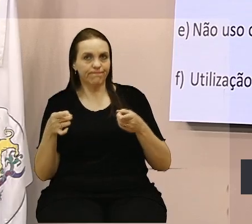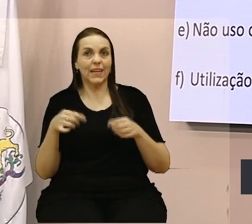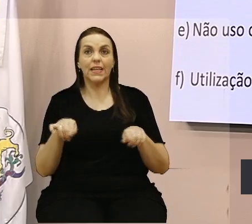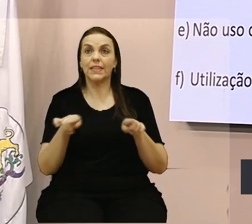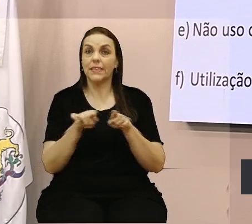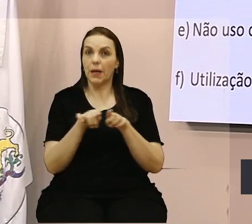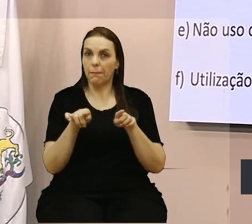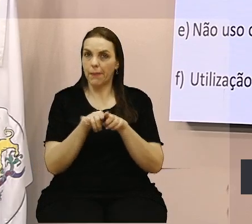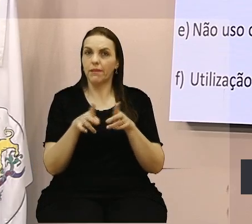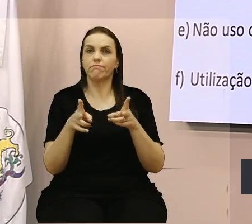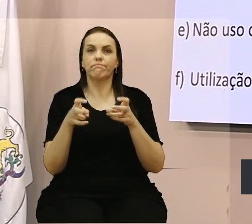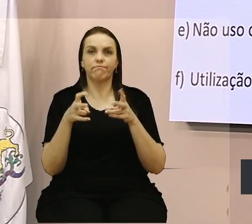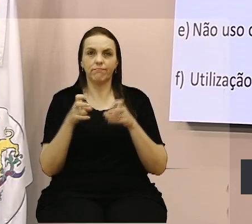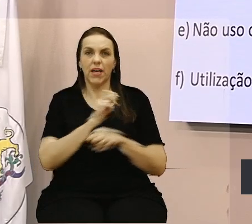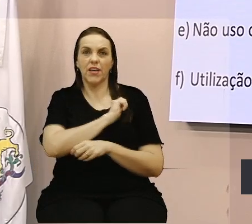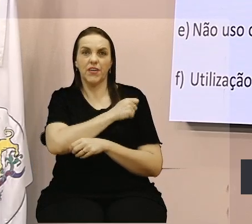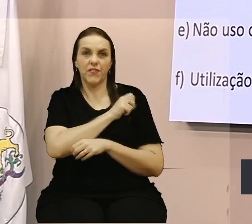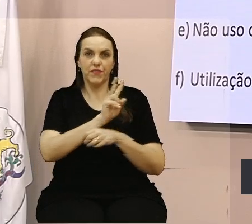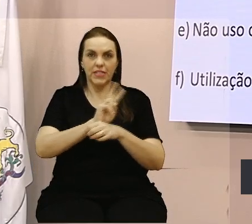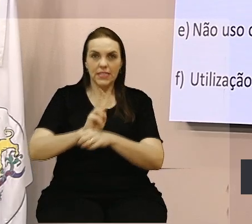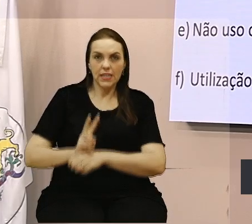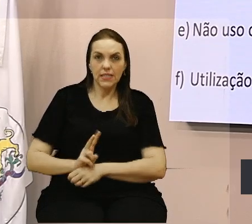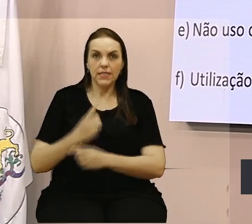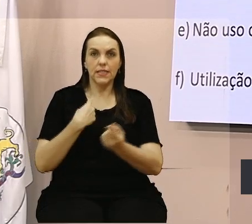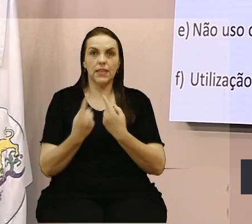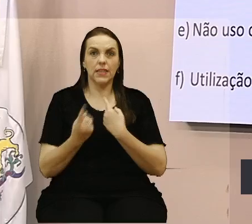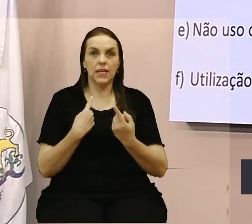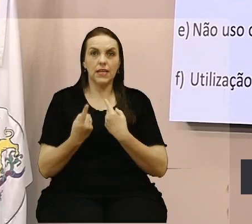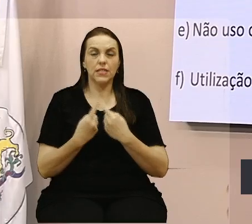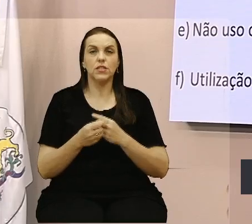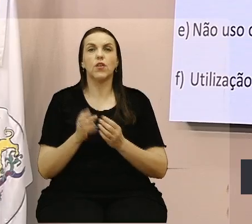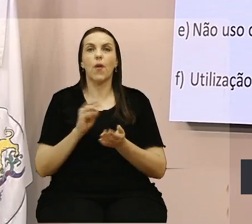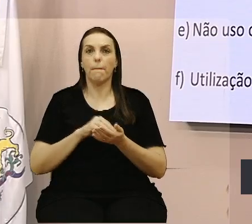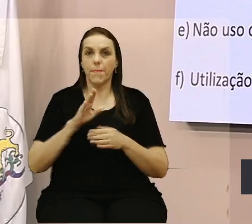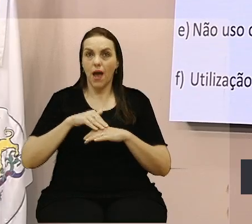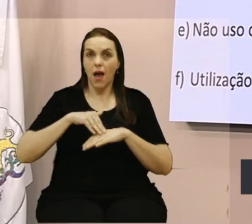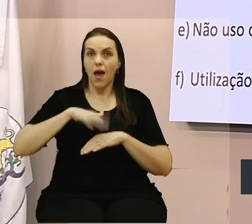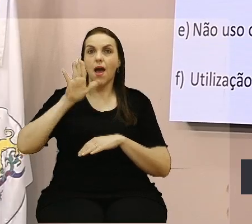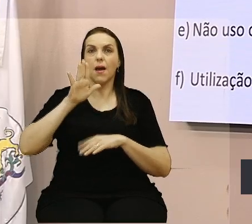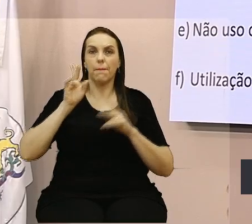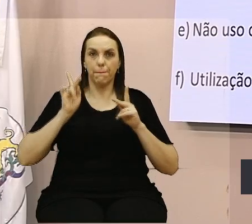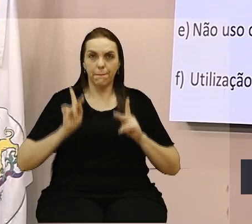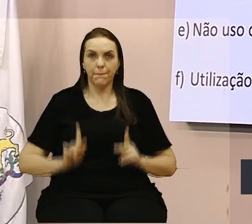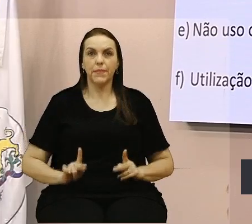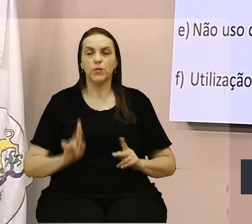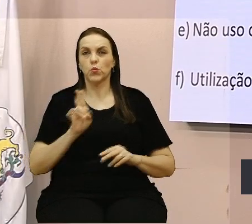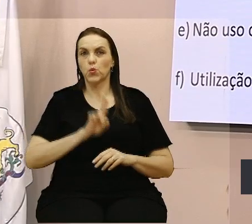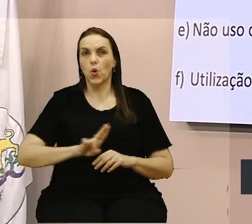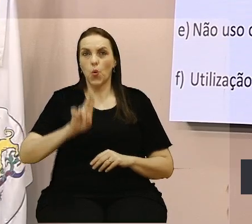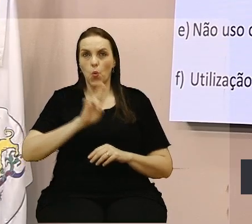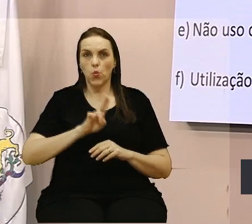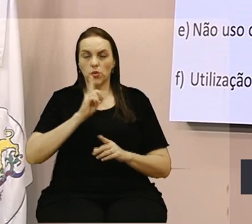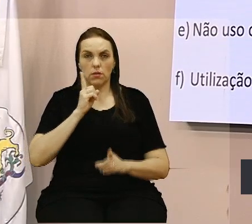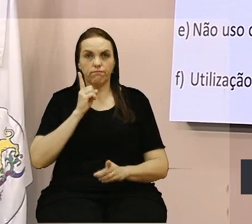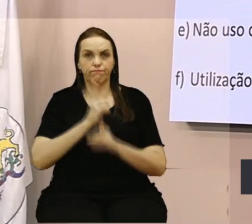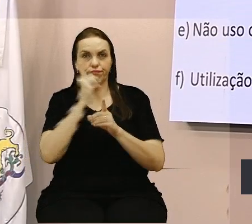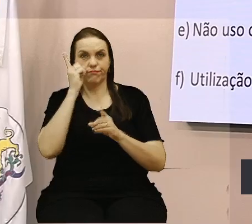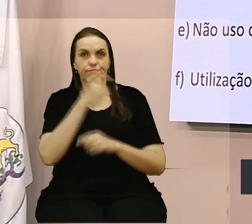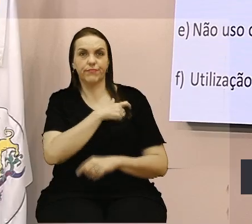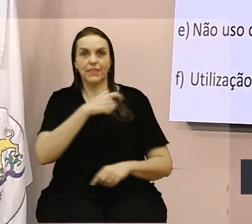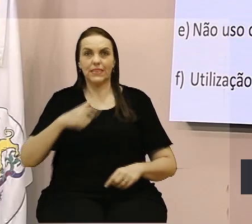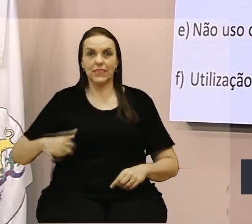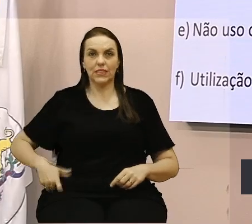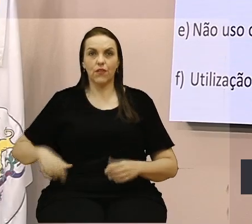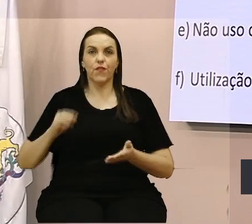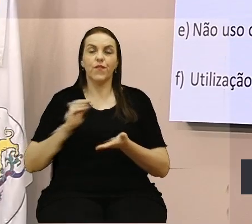notando dentro da fiscalização de trânsito um sensível aumento do número de pessoas que estão sendo flagradas sem o uso do